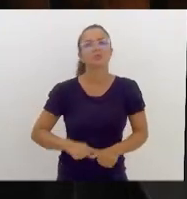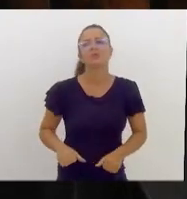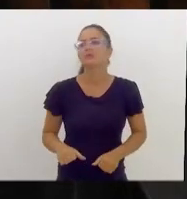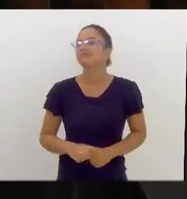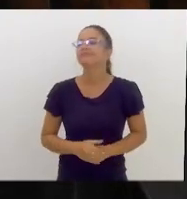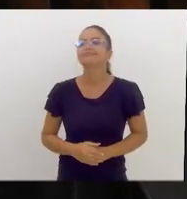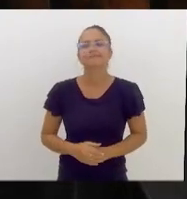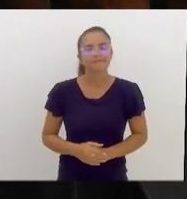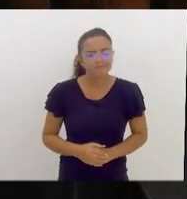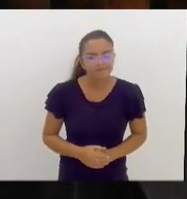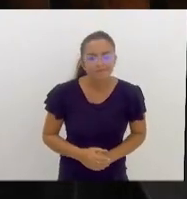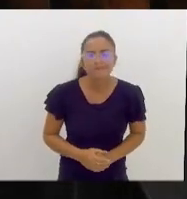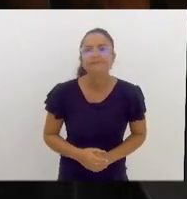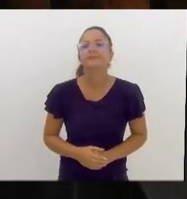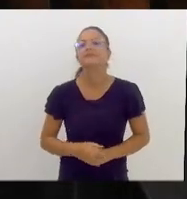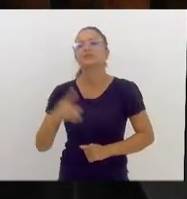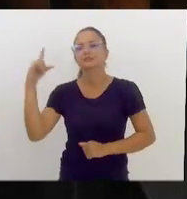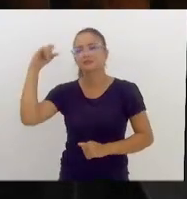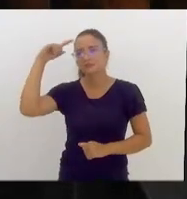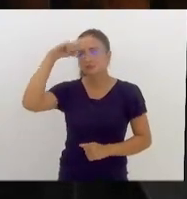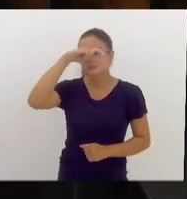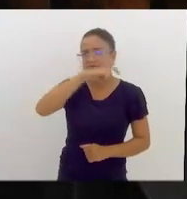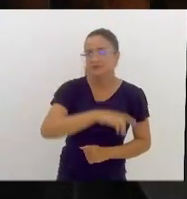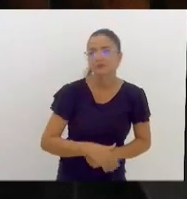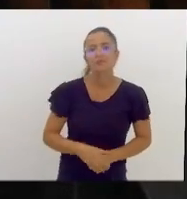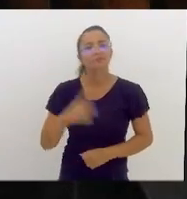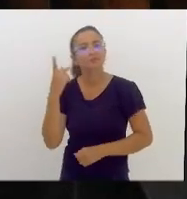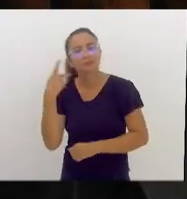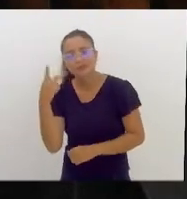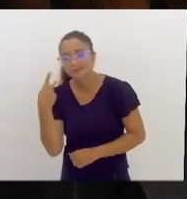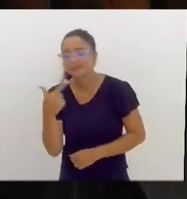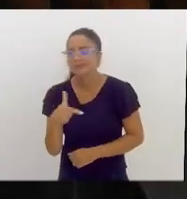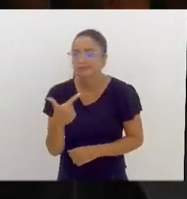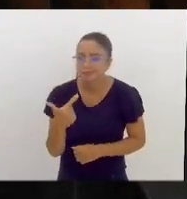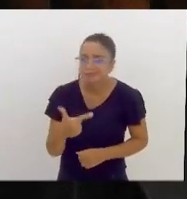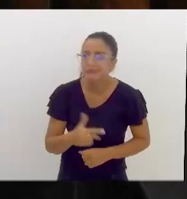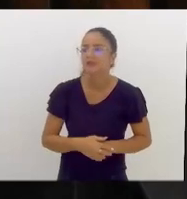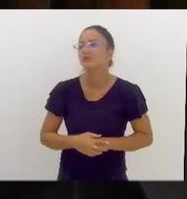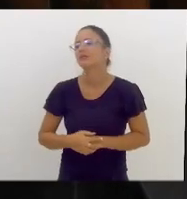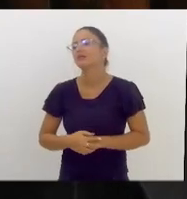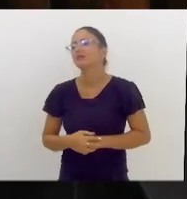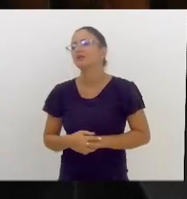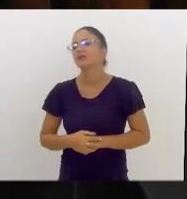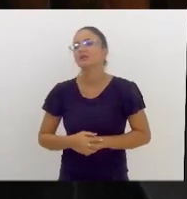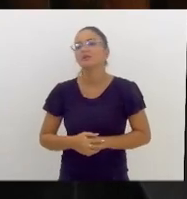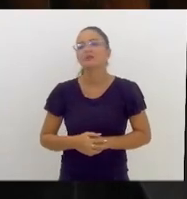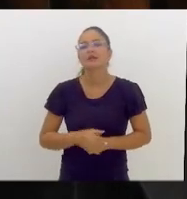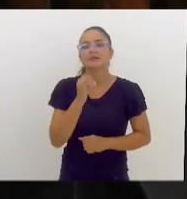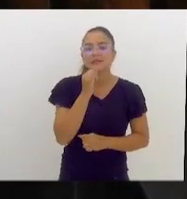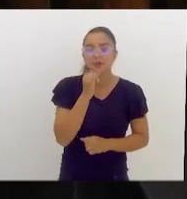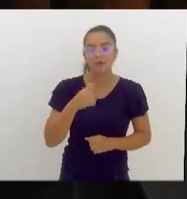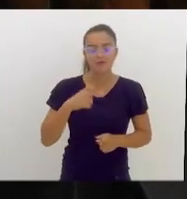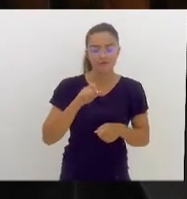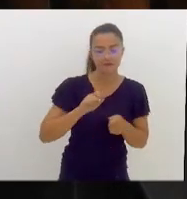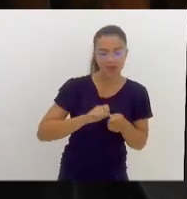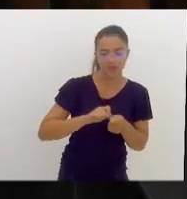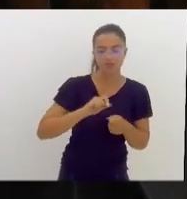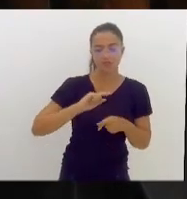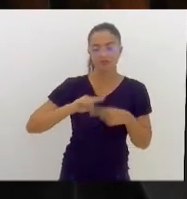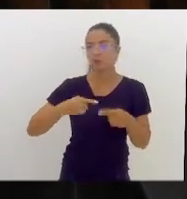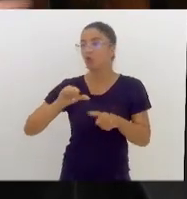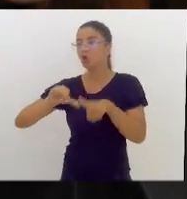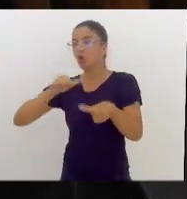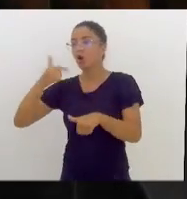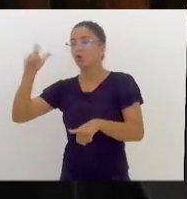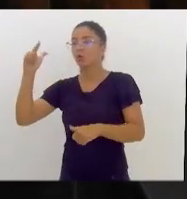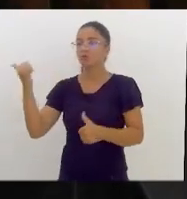alta rotatividade, e com isso não tem política, não tem, enfim, continuidade das ações. É gestor que chega na CPI,